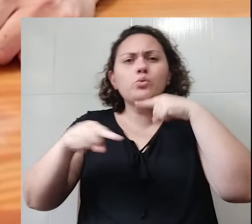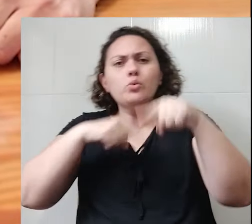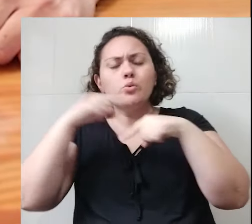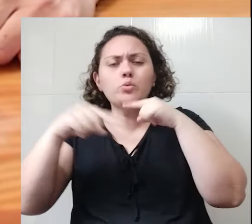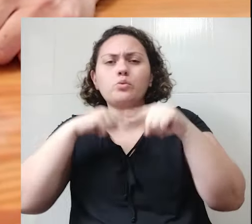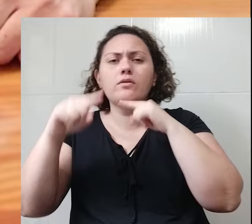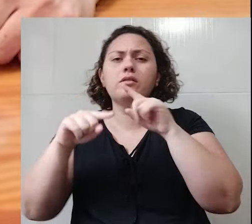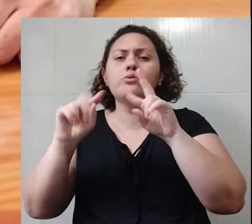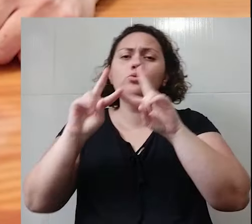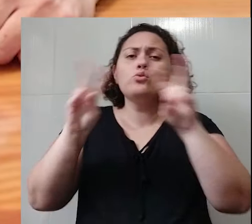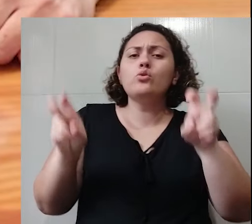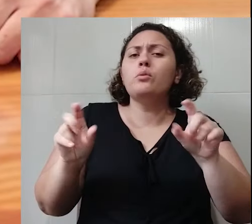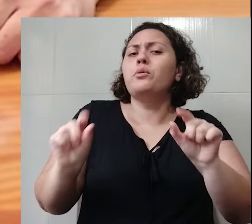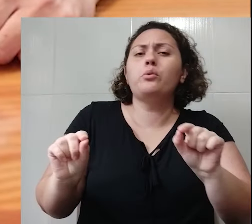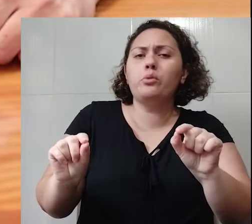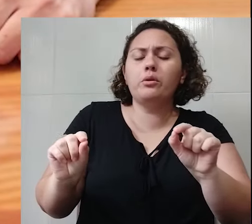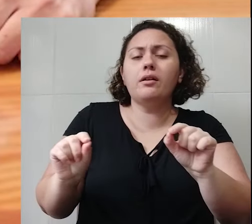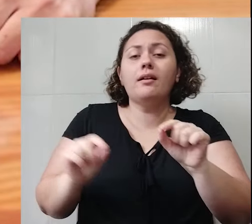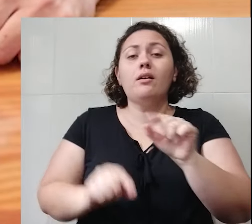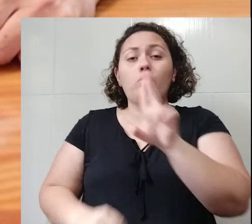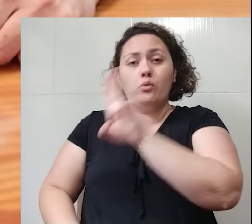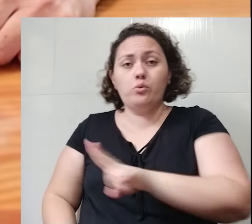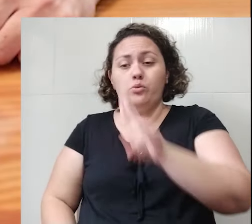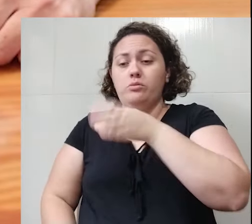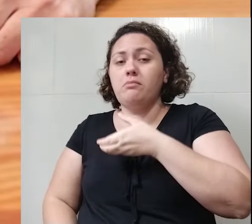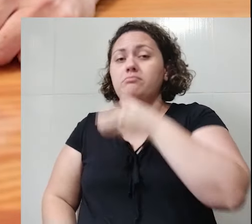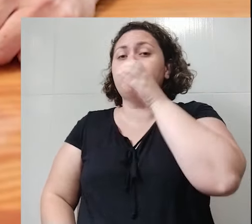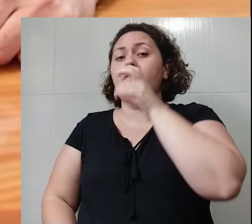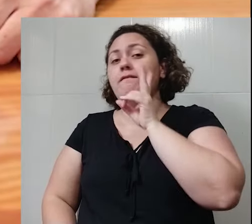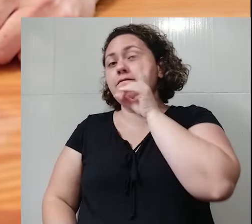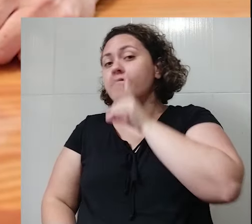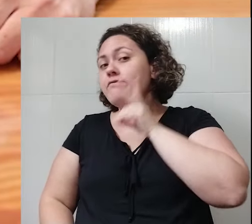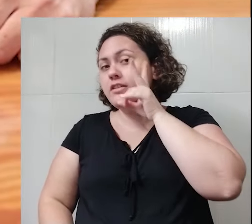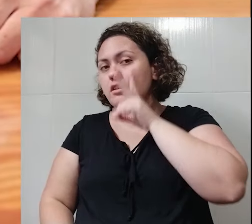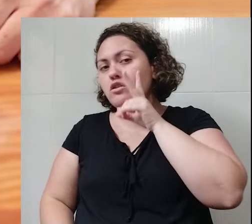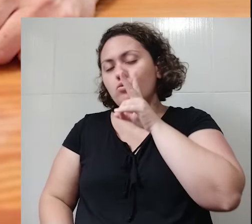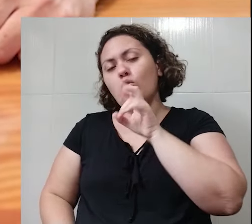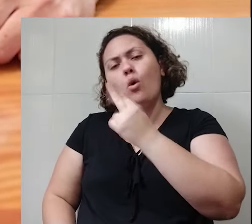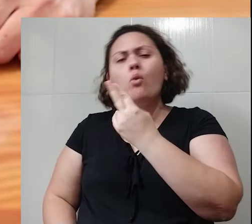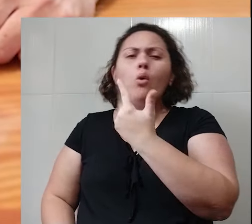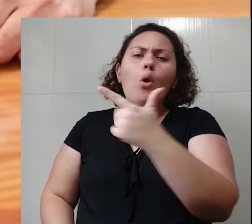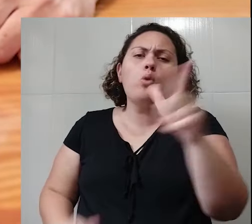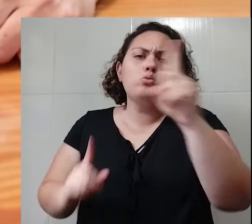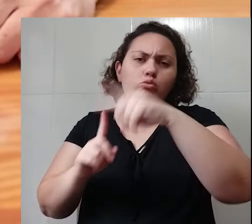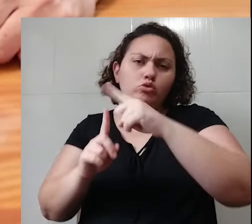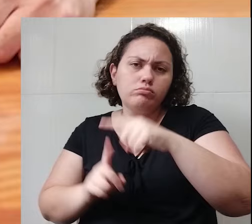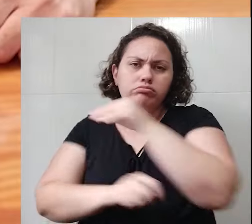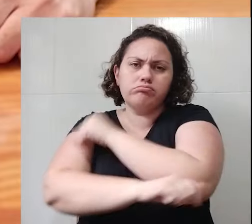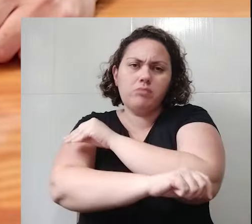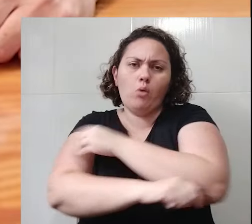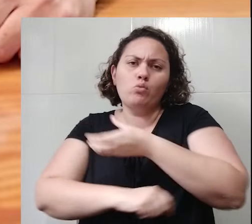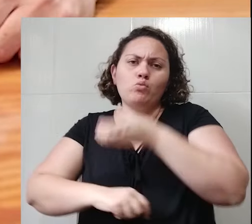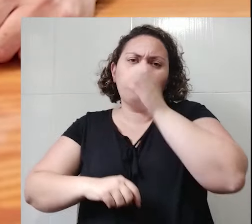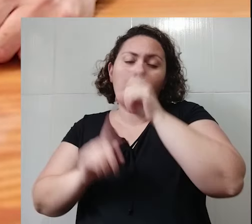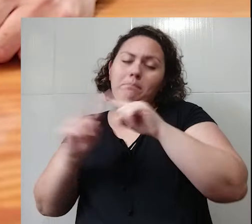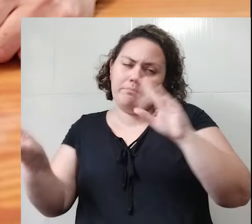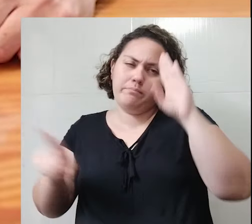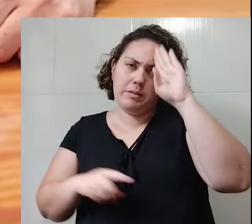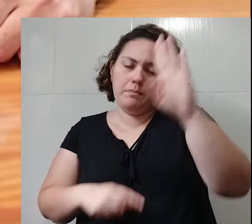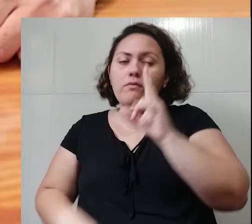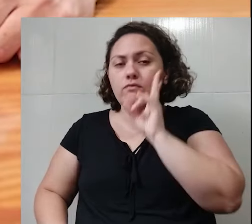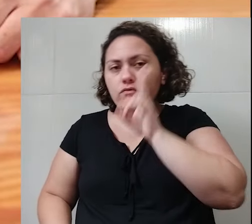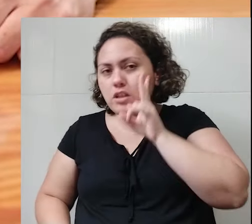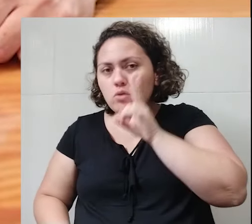questionado sobre o possível efeito do consumo moderado de vinhos e outras bebidas alcoólicas, mas principalmente